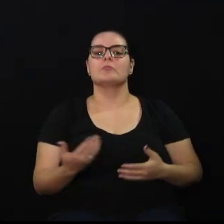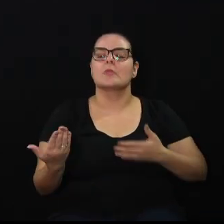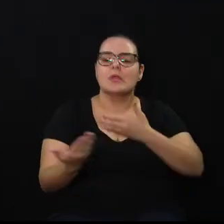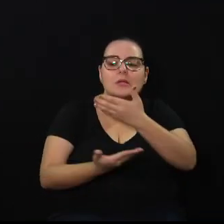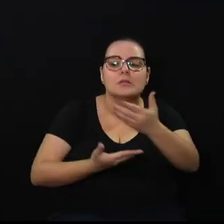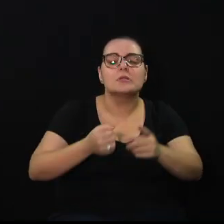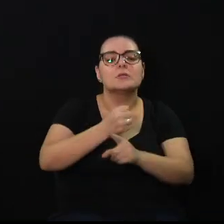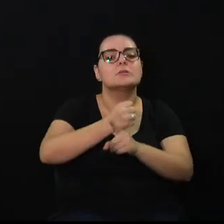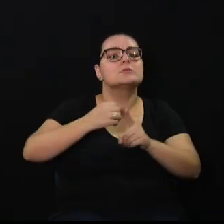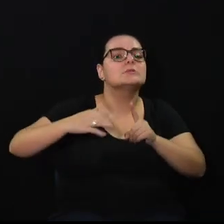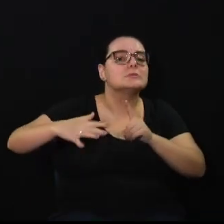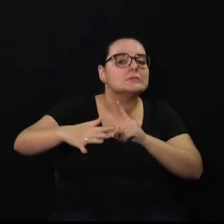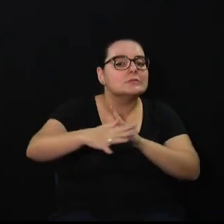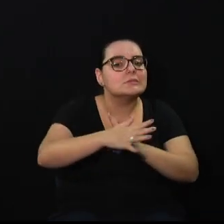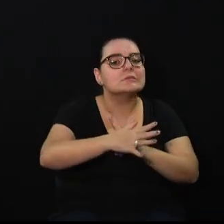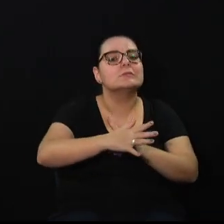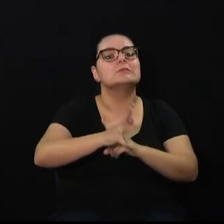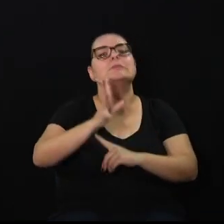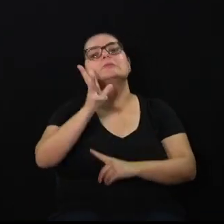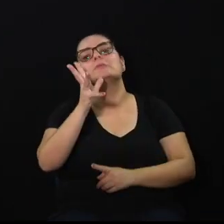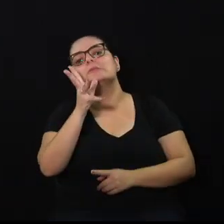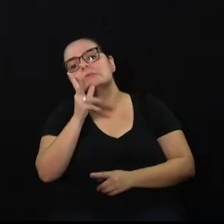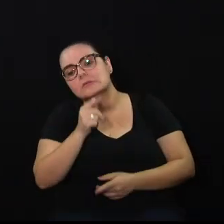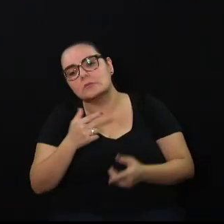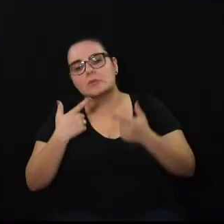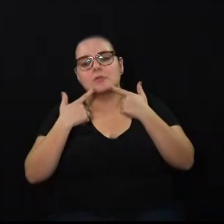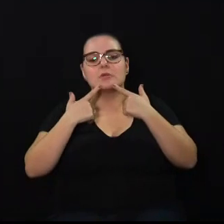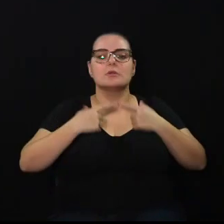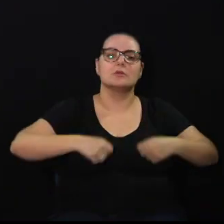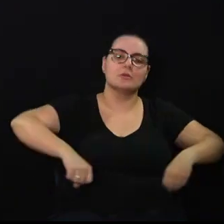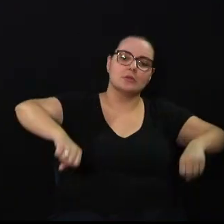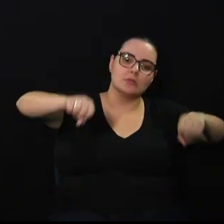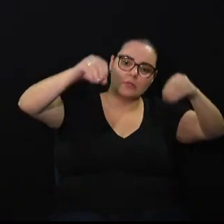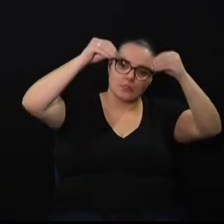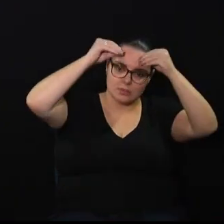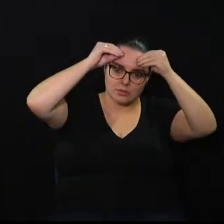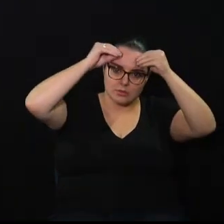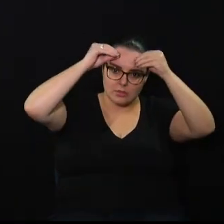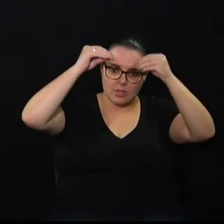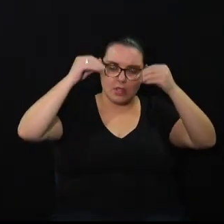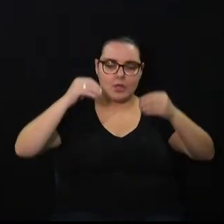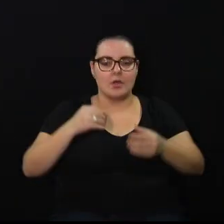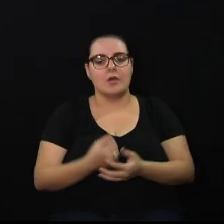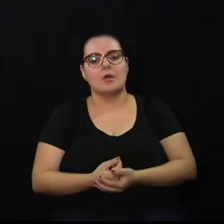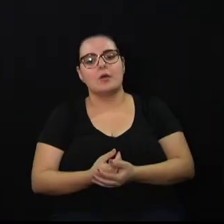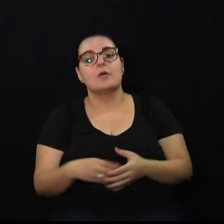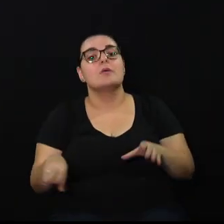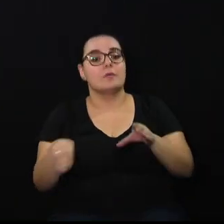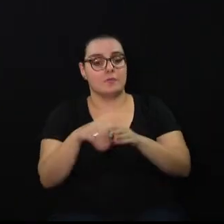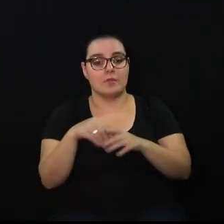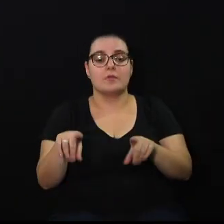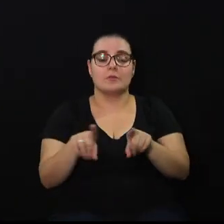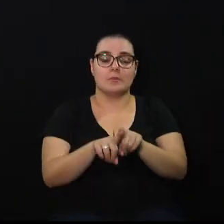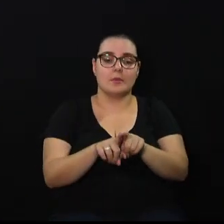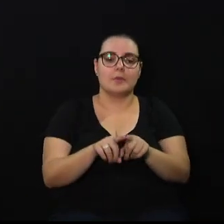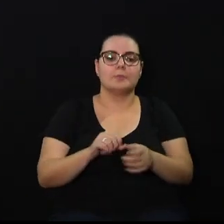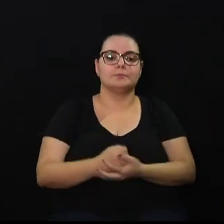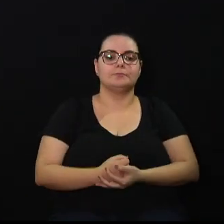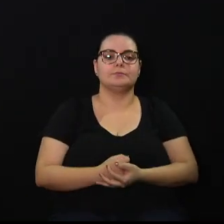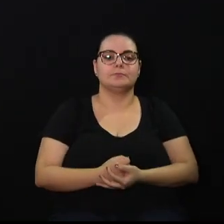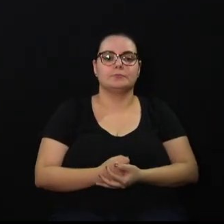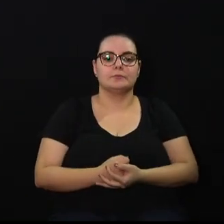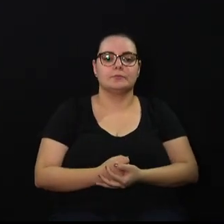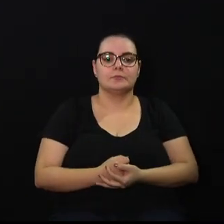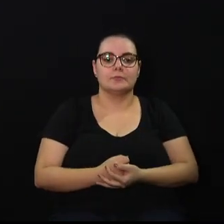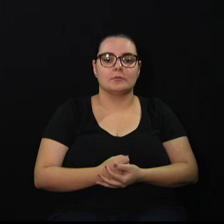e aí o atraso de linguagem ou através de uma linguagem verbal ou não verbal entraria dentro desse critério e os padrões